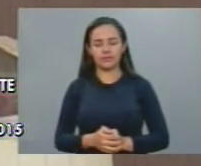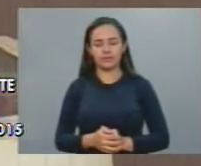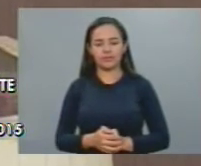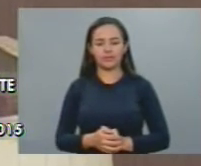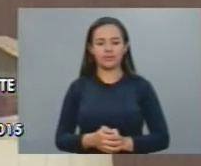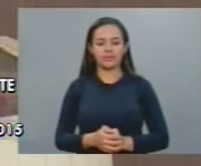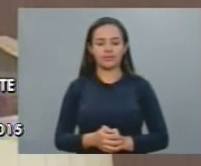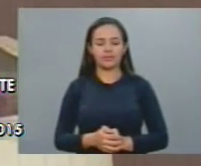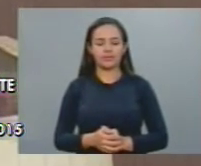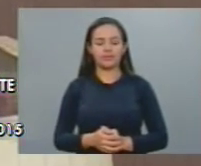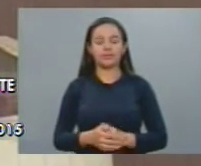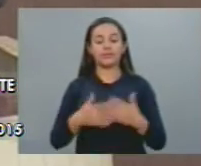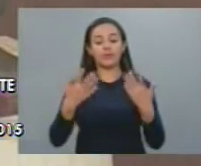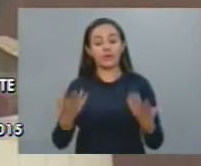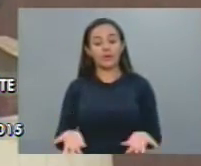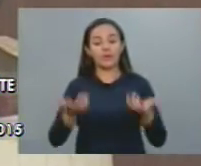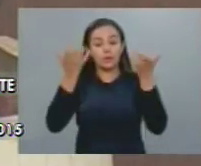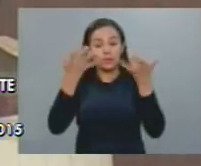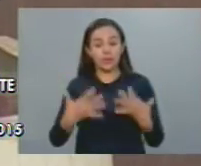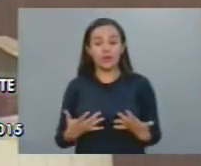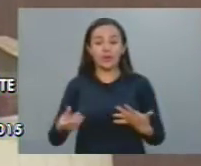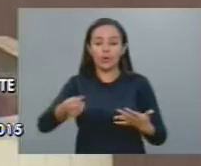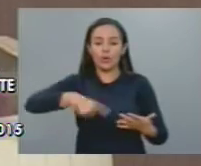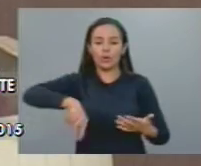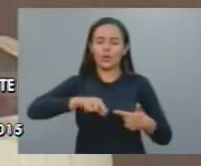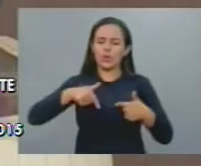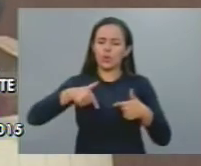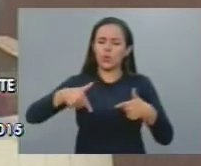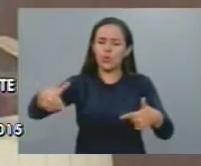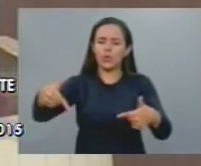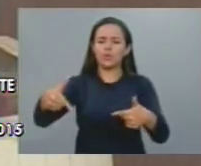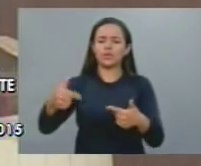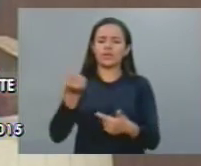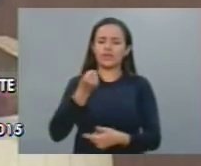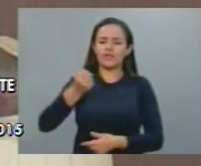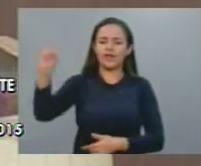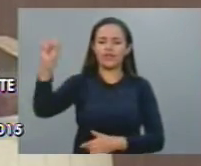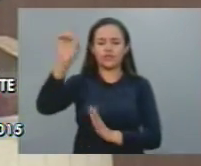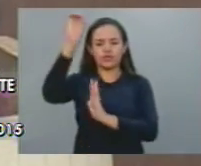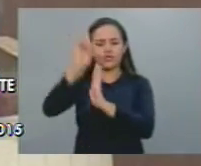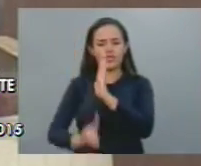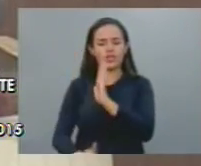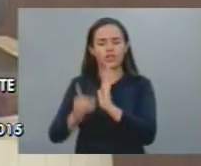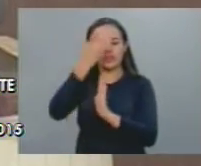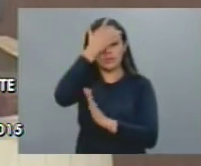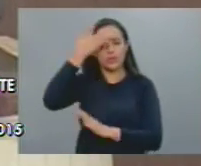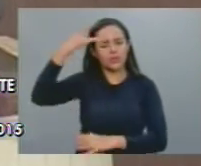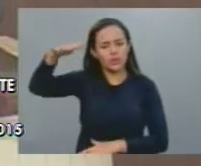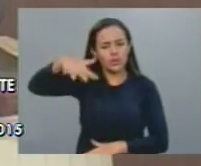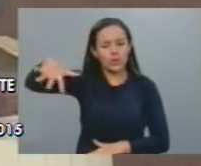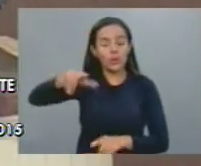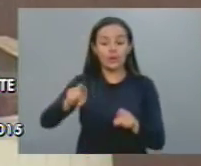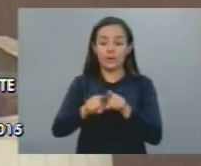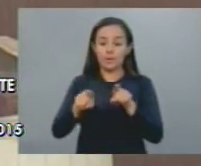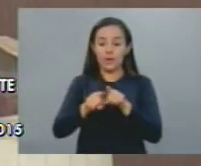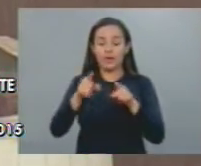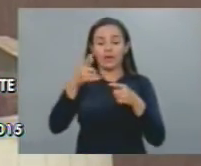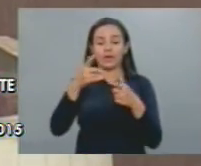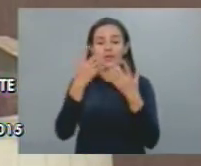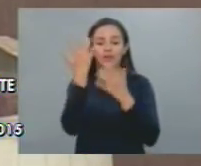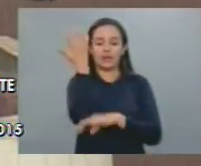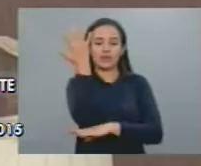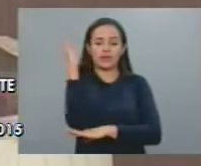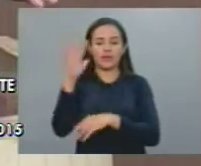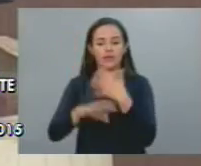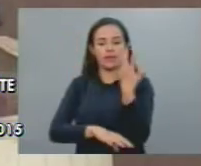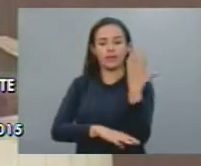tripé da luta do poder popular, da luta dos direitos, da luta ambiental, nos guiou